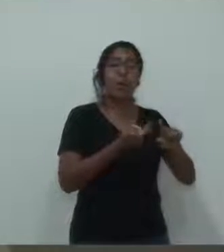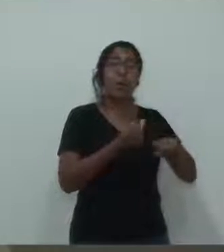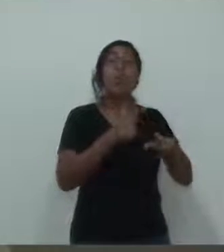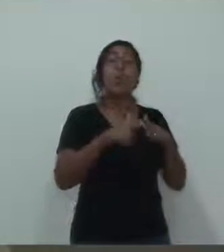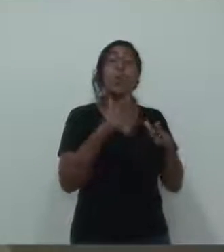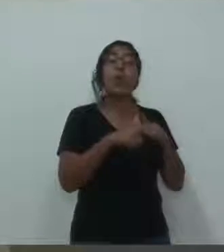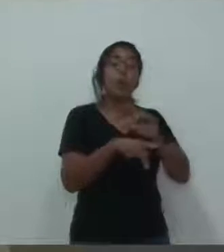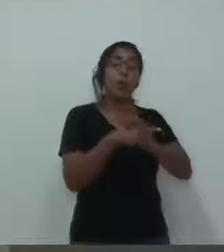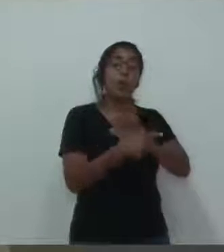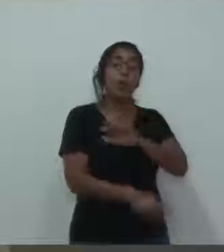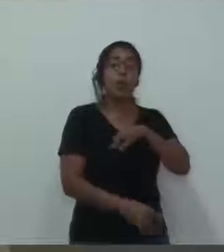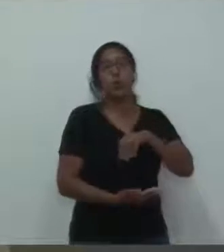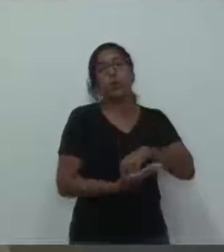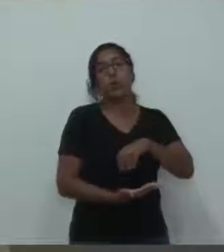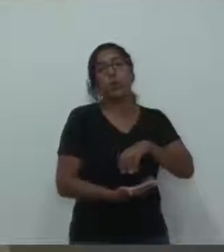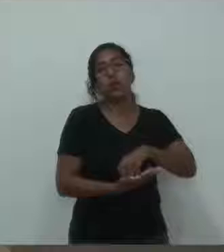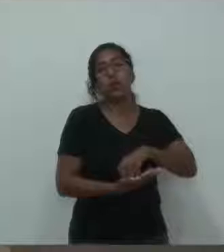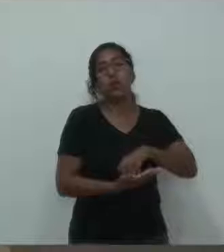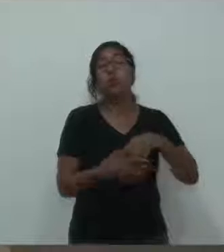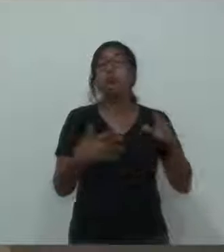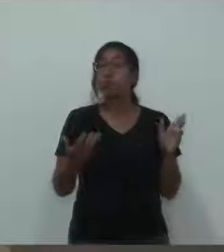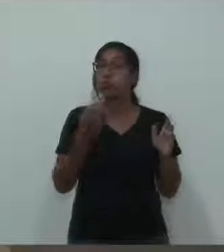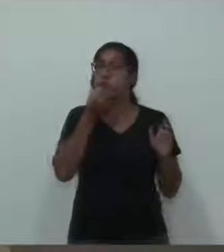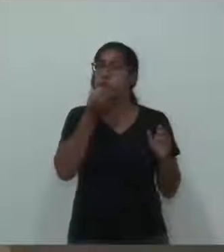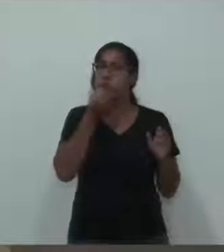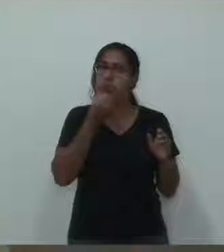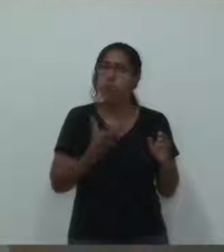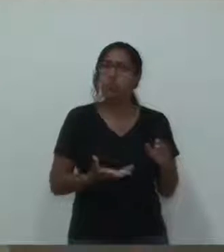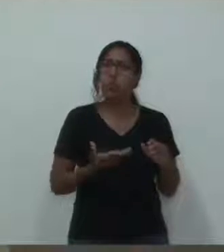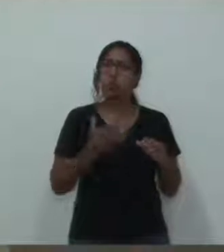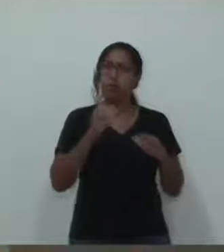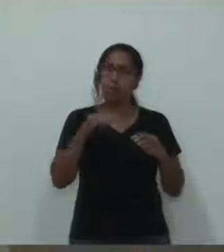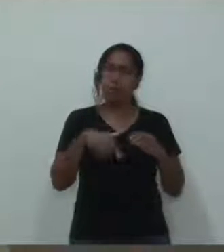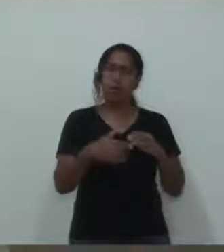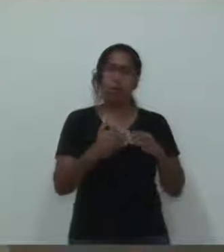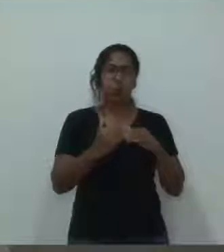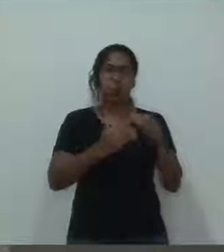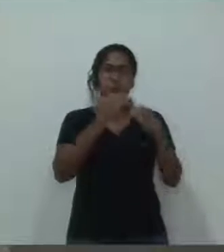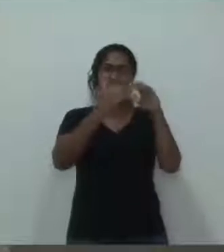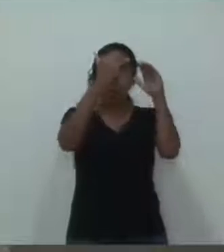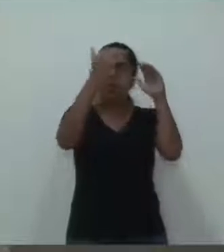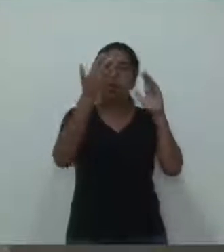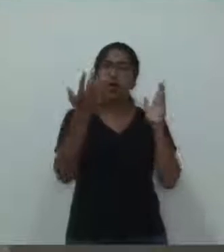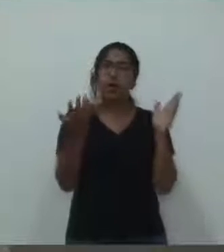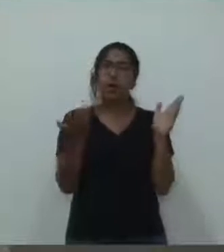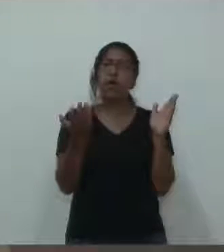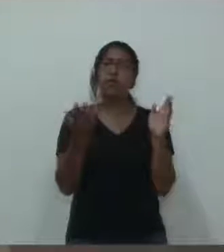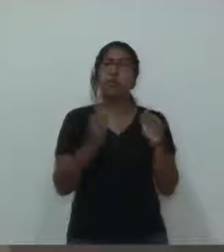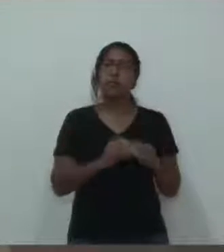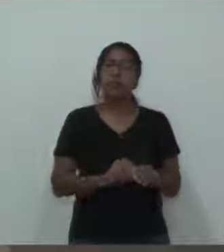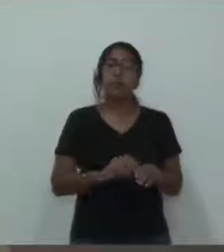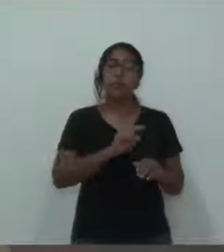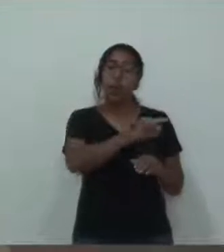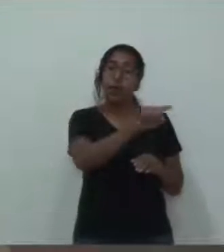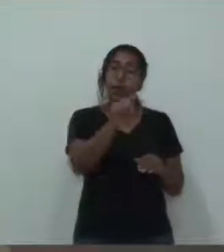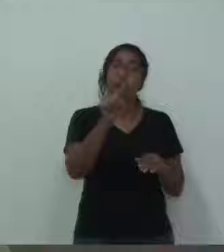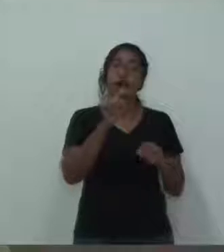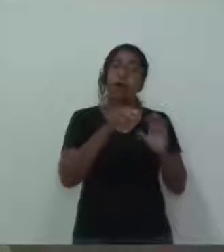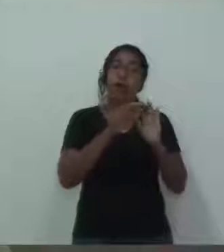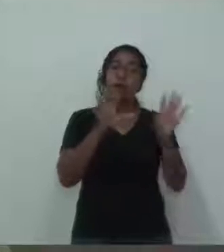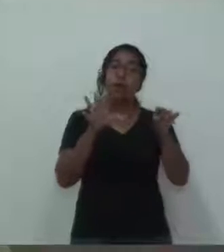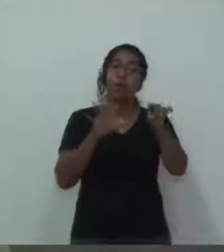Específicas. Então, isso é um grande avanço. Você dá a possibilidade do segmento direto ligado poder ter uma comissão para